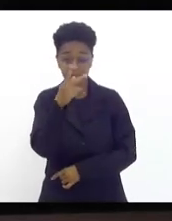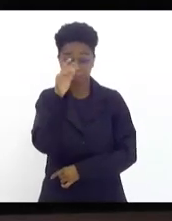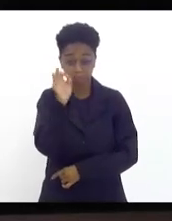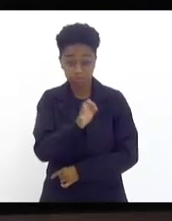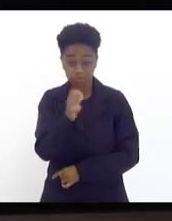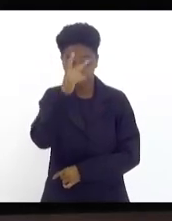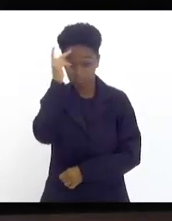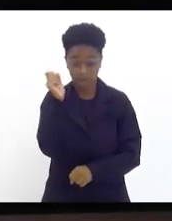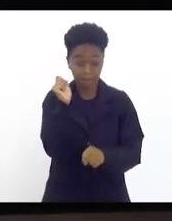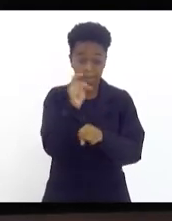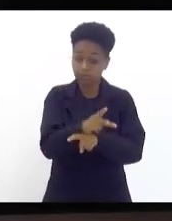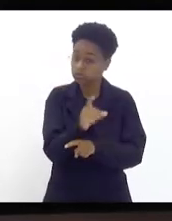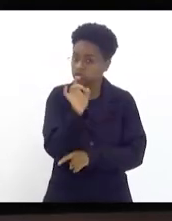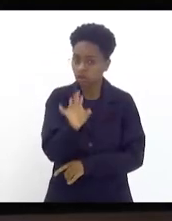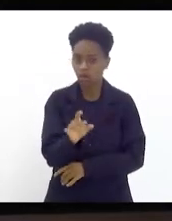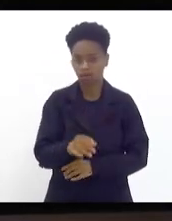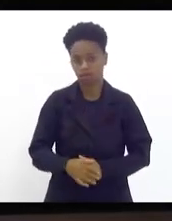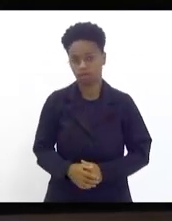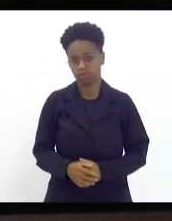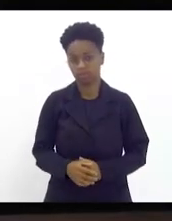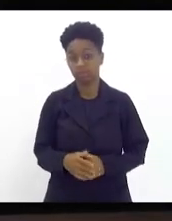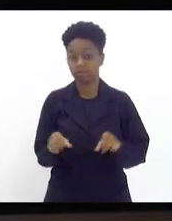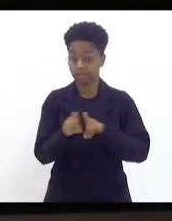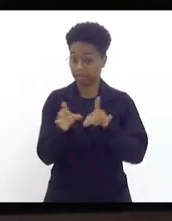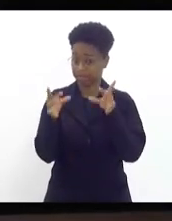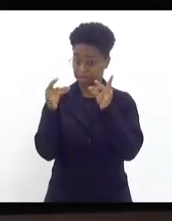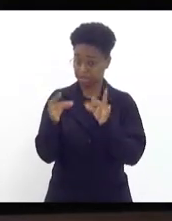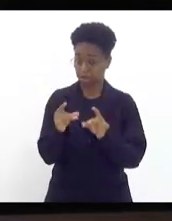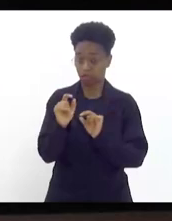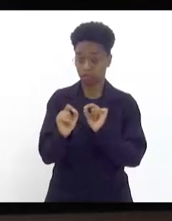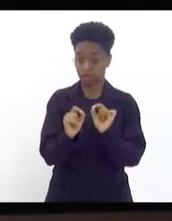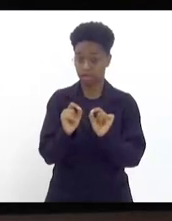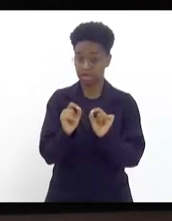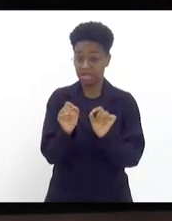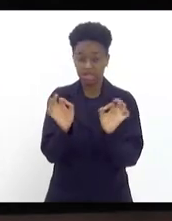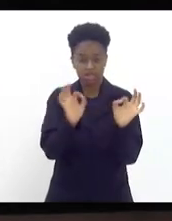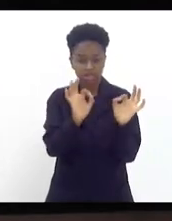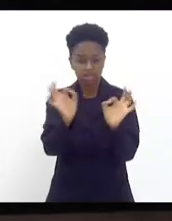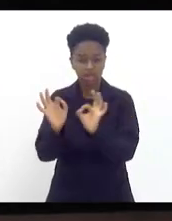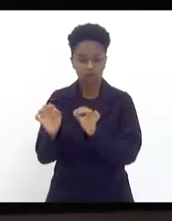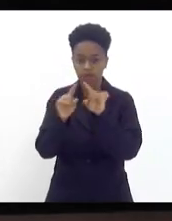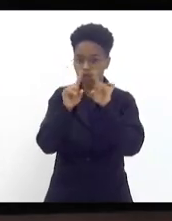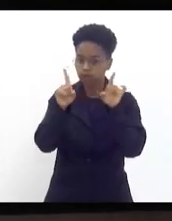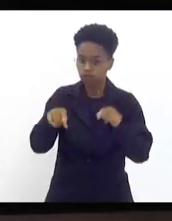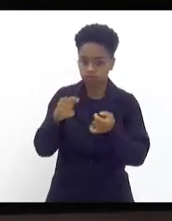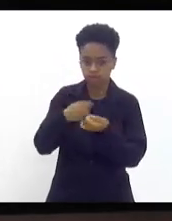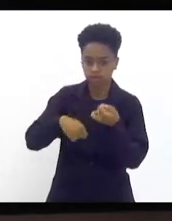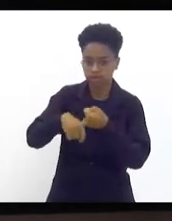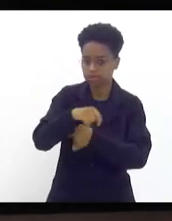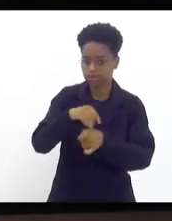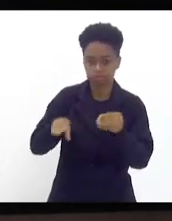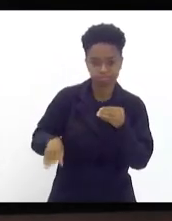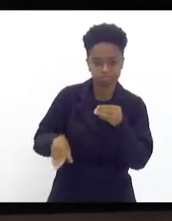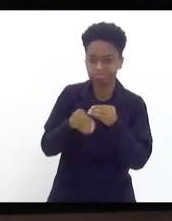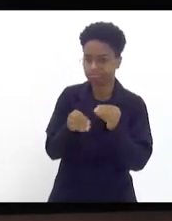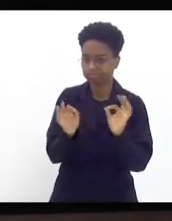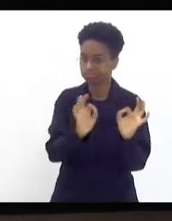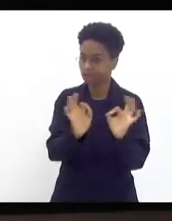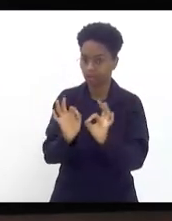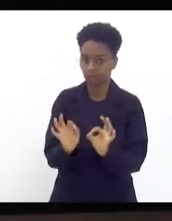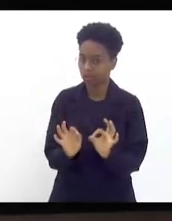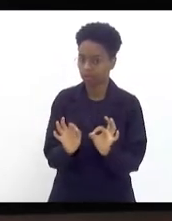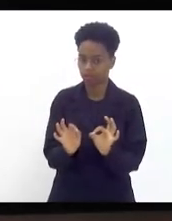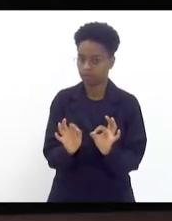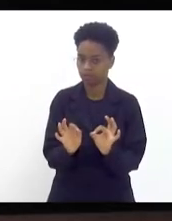aposentados então é e um detalhe né Nenhum funcionário administrativo foi contemplado é